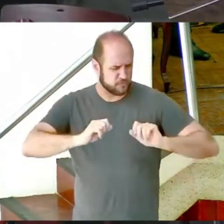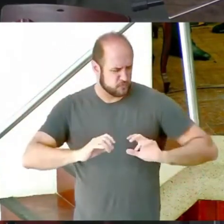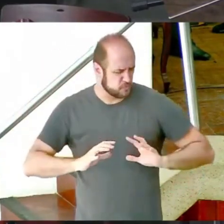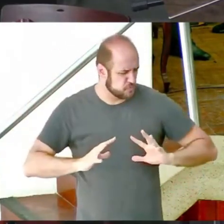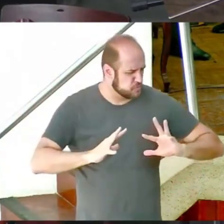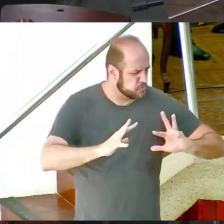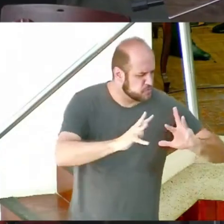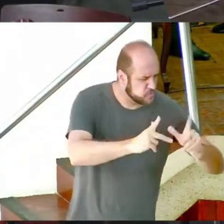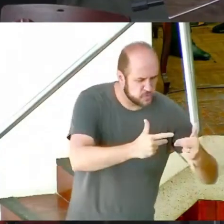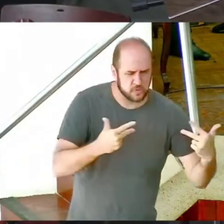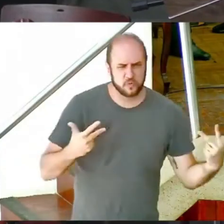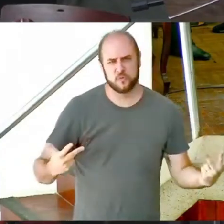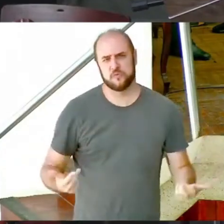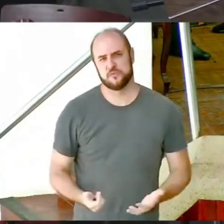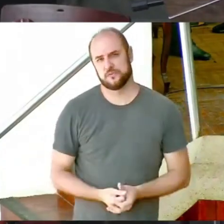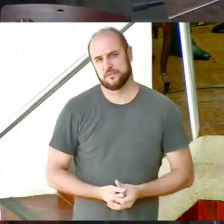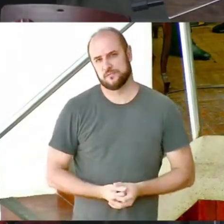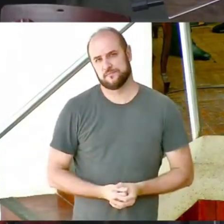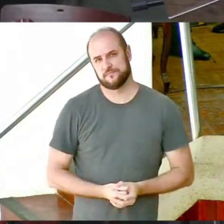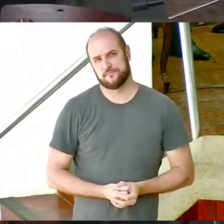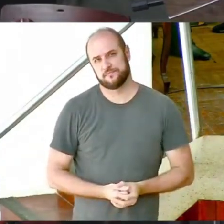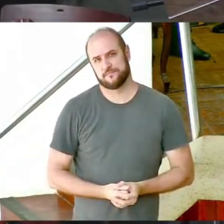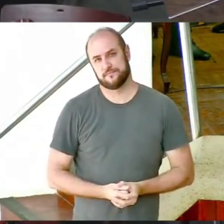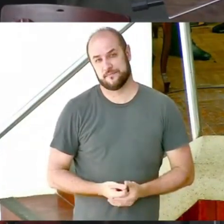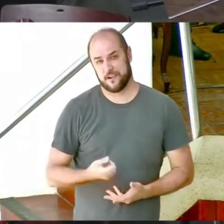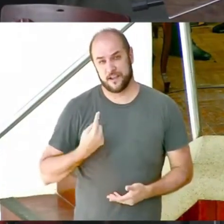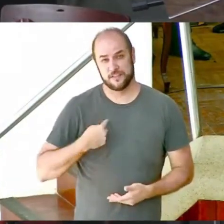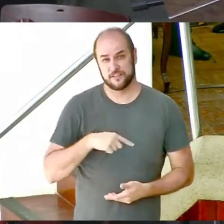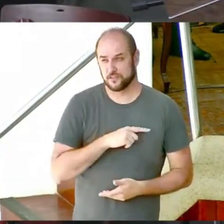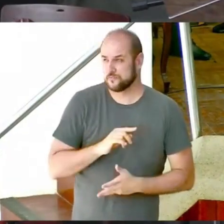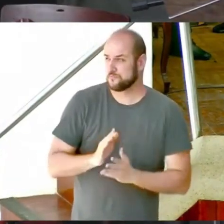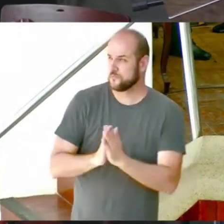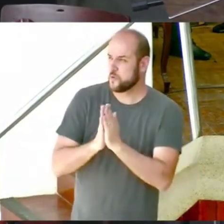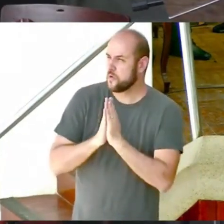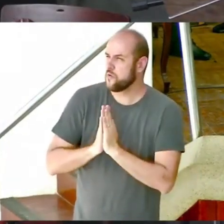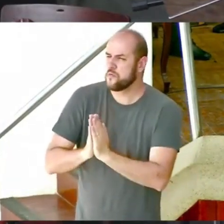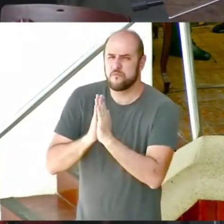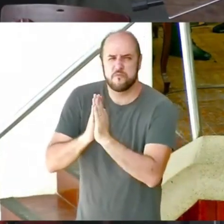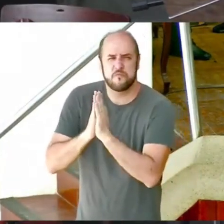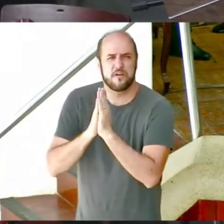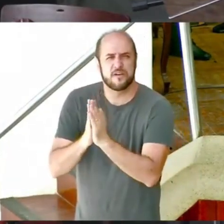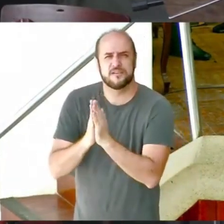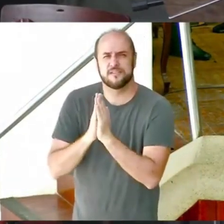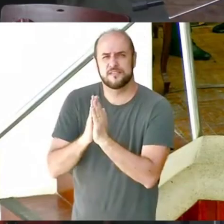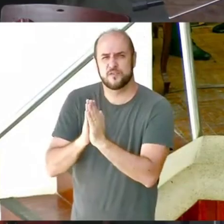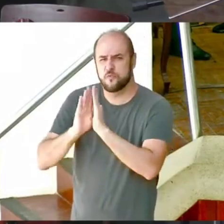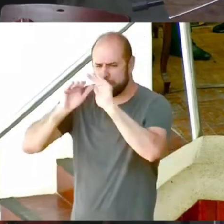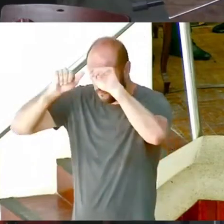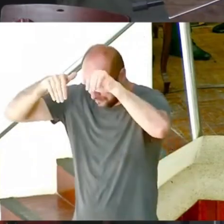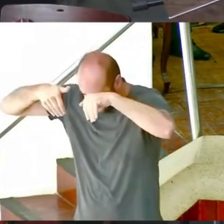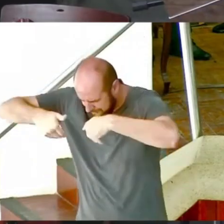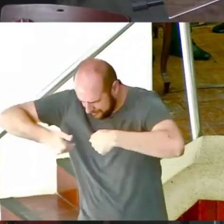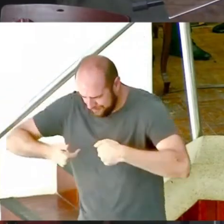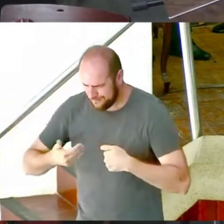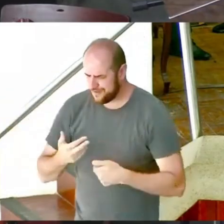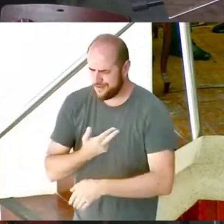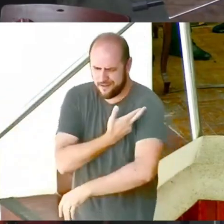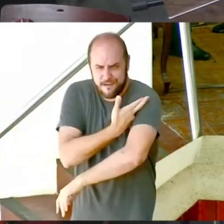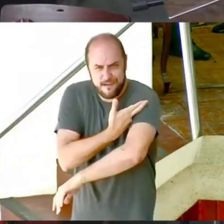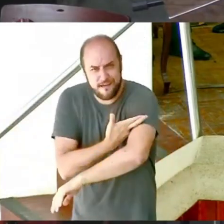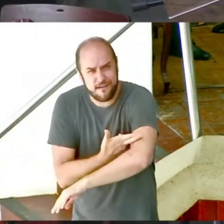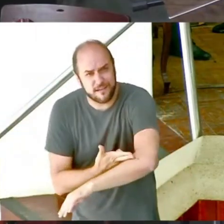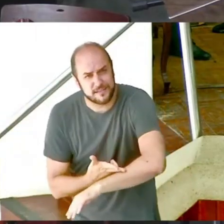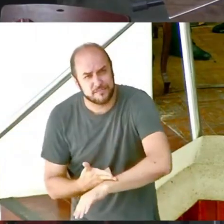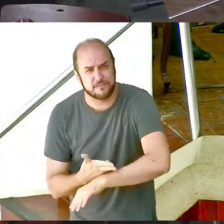coisas. Diante de quem nós devemos orar com grande reverência, com grande respeito,